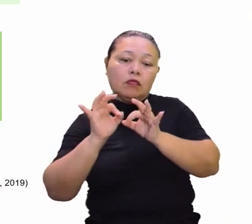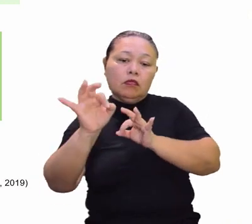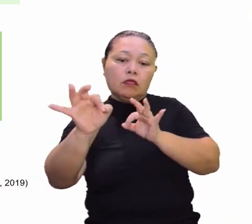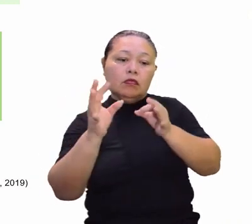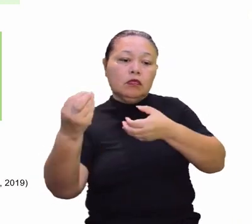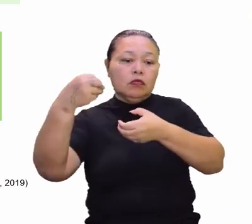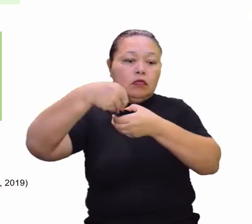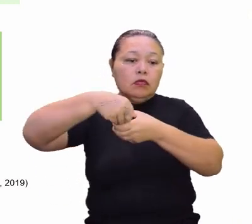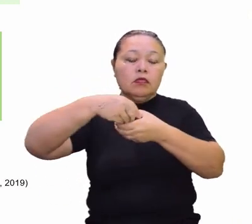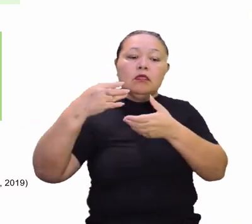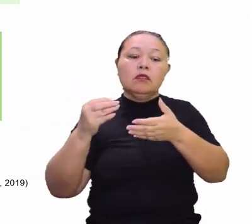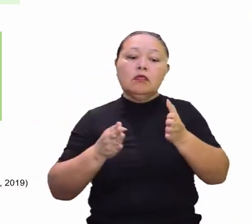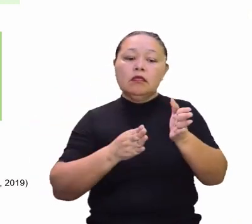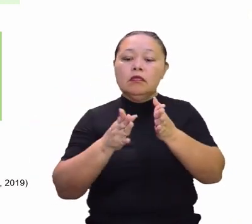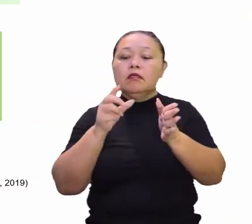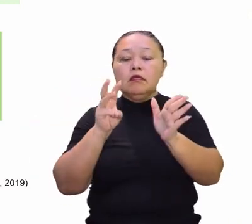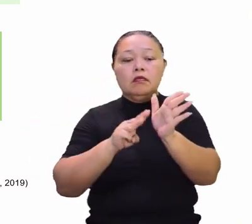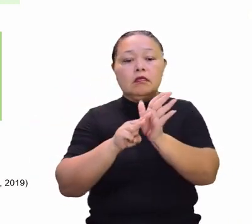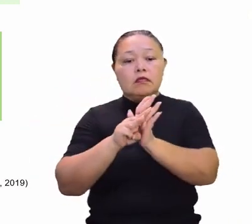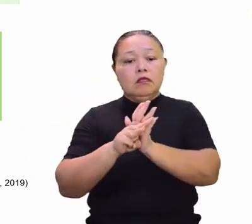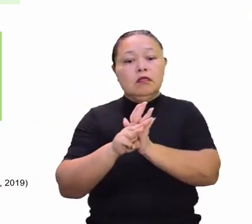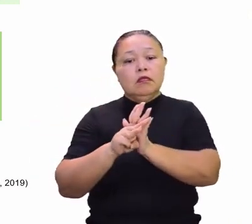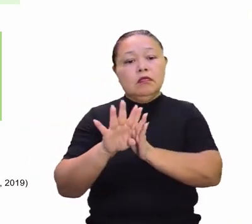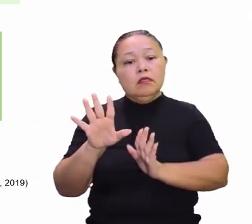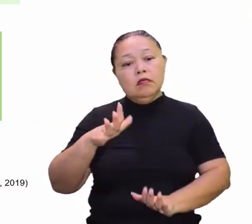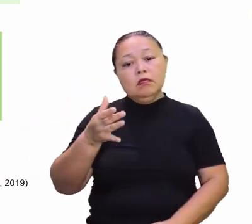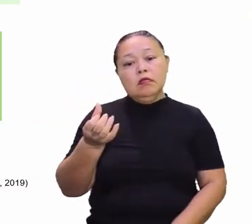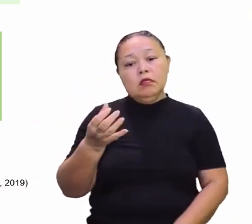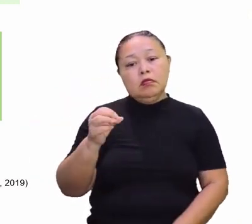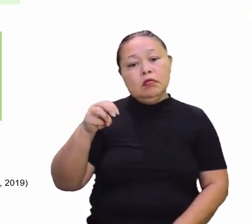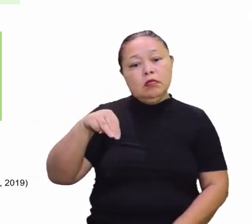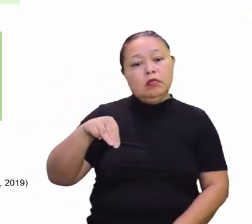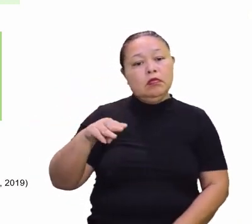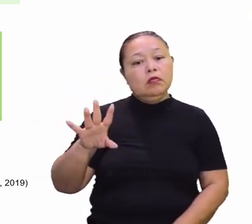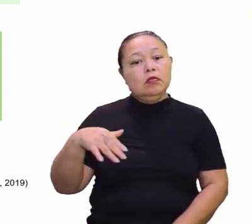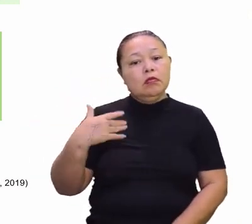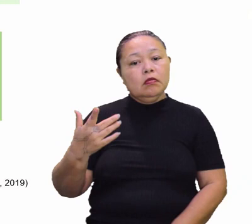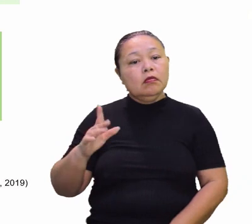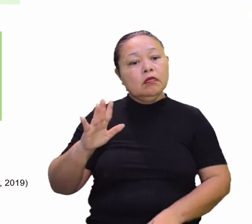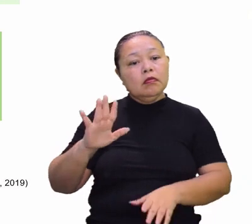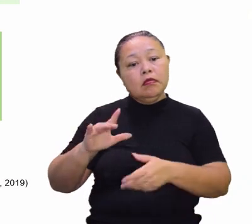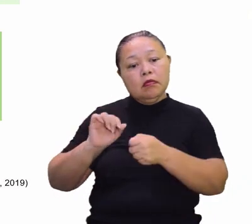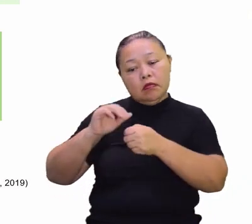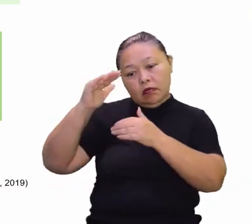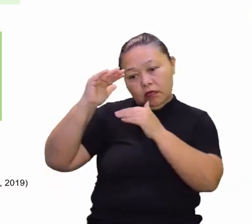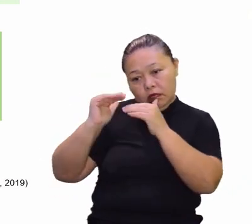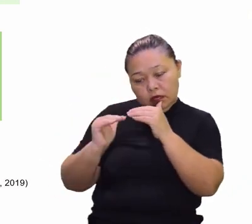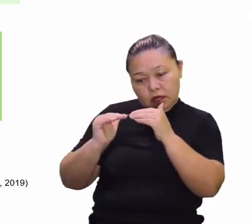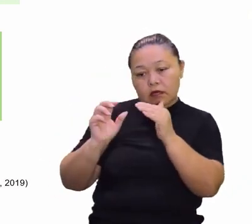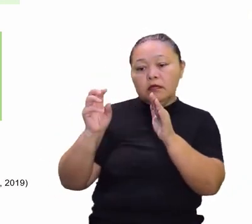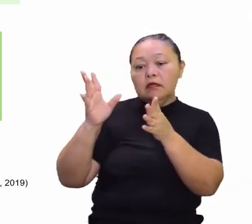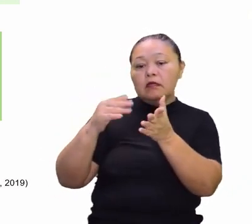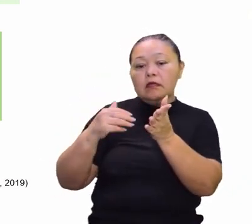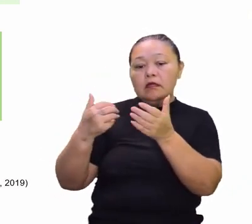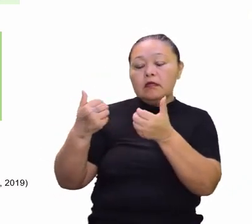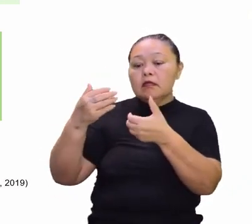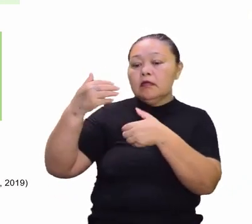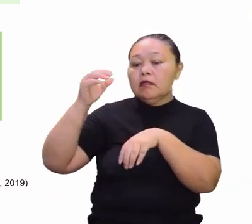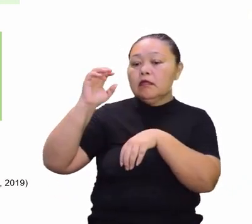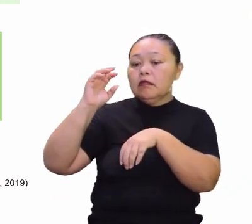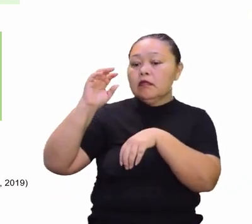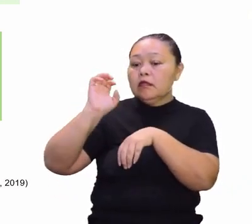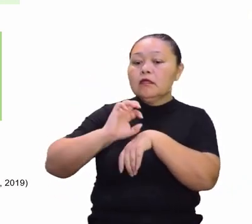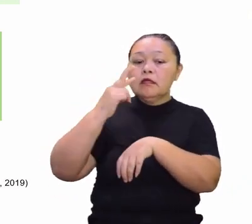vários quilômetros dentro do sistema fluvial do Rio Madeira. Altitude média também 60 metros, mais pontos baixos dentro de